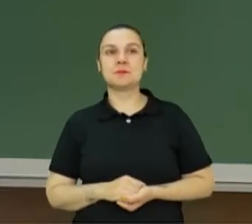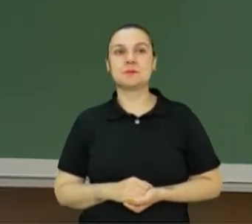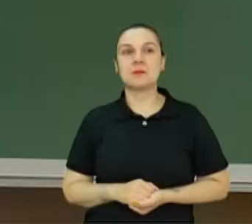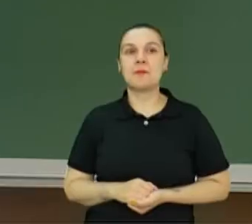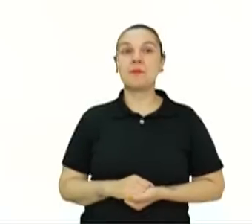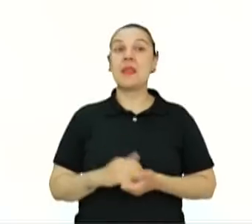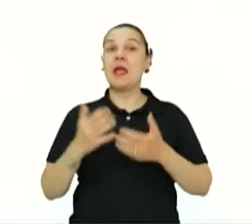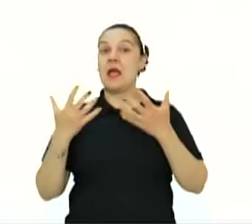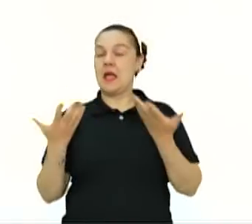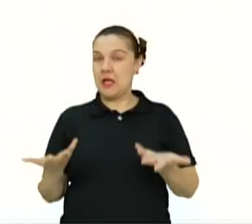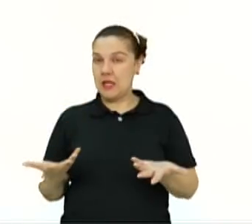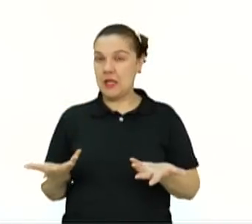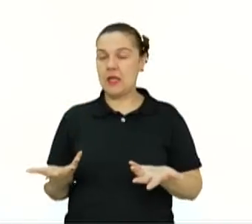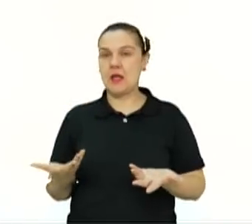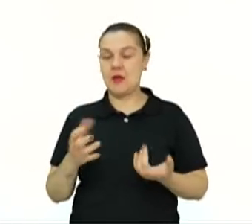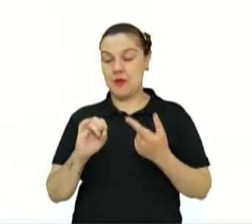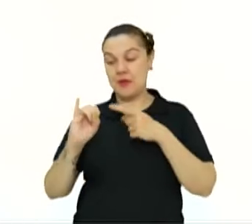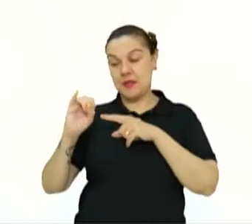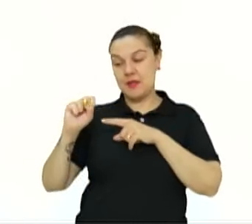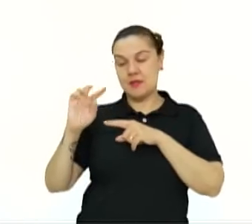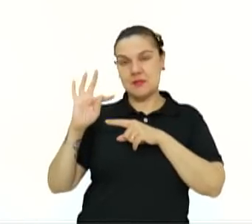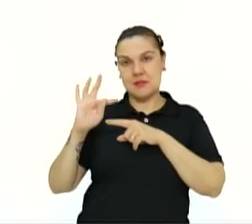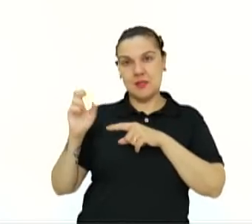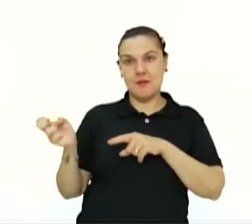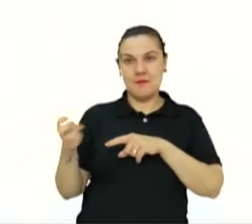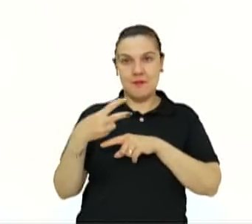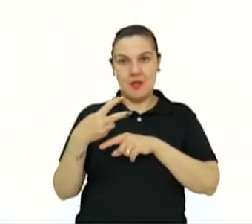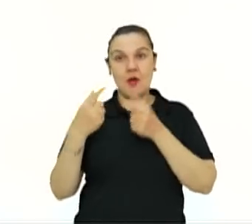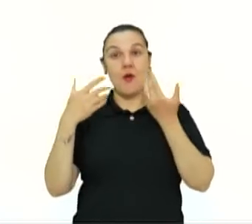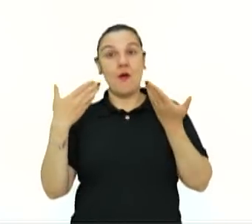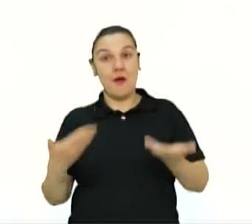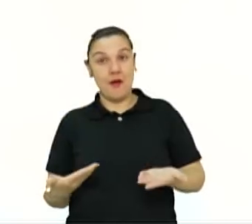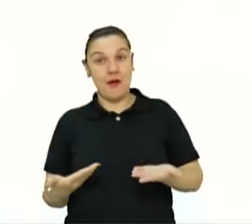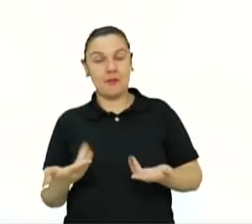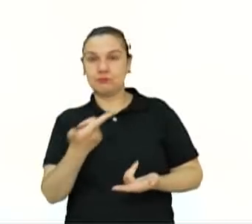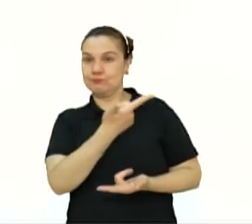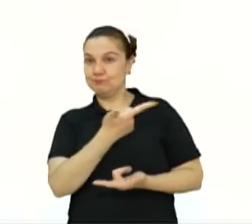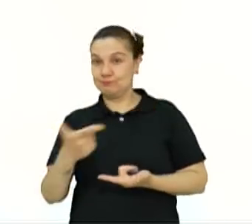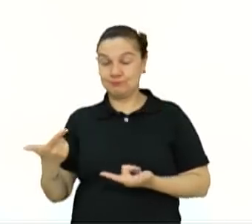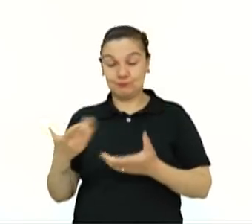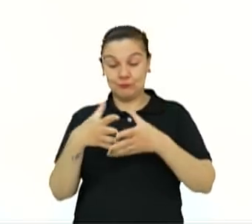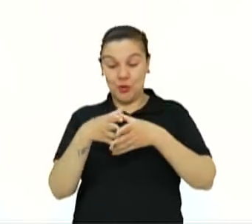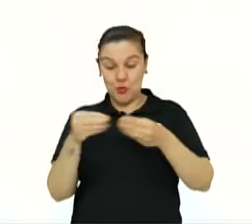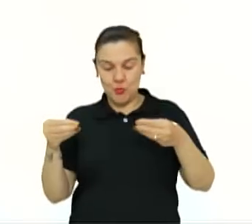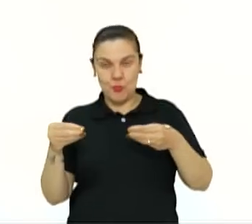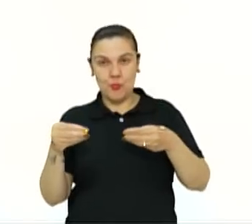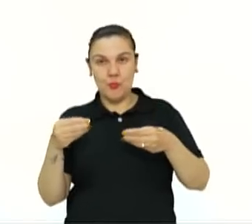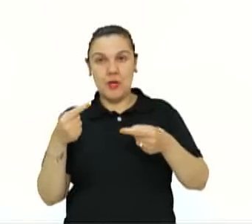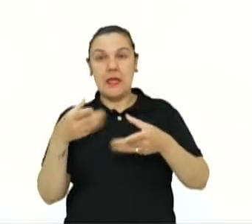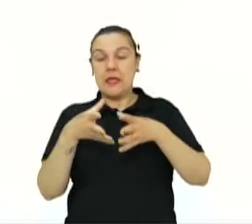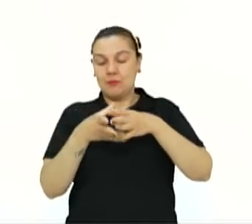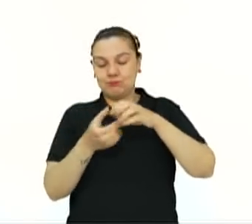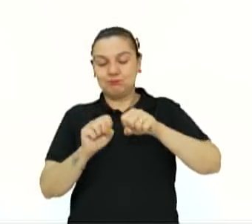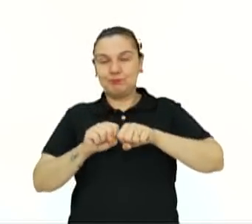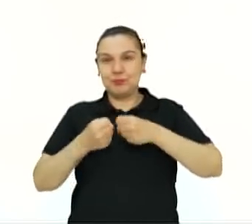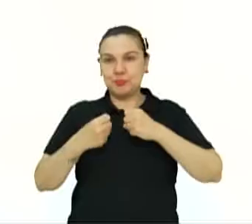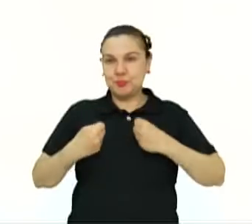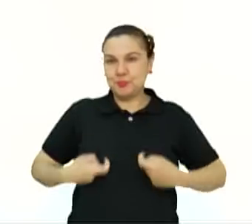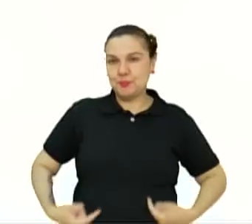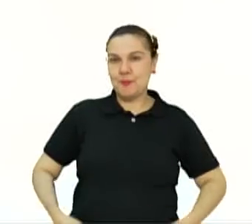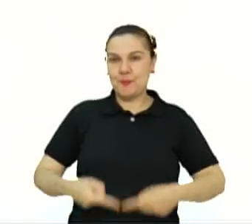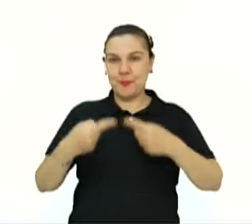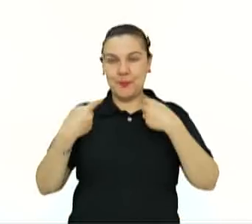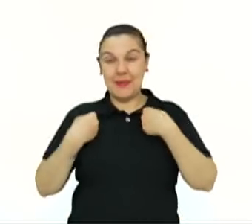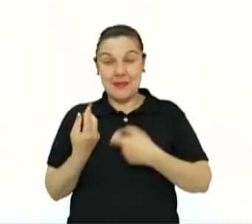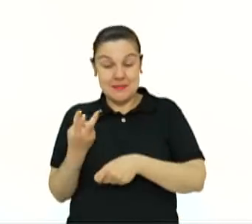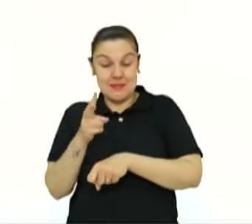o seguinte: IST viral, ainda considerada sem cura, que compromete o sistema